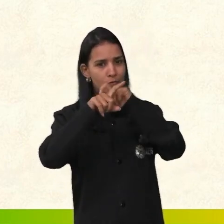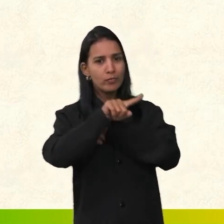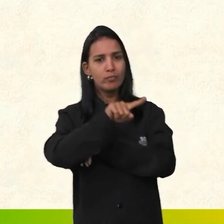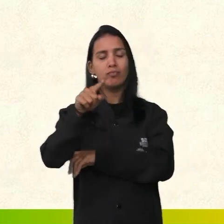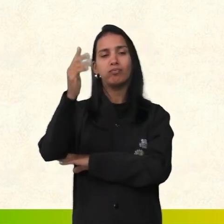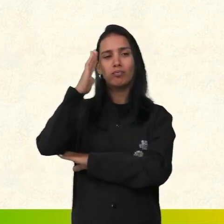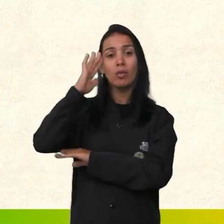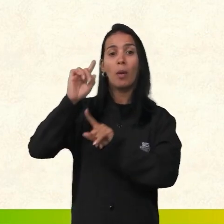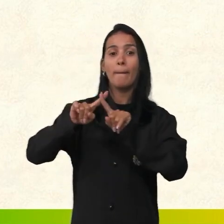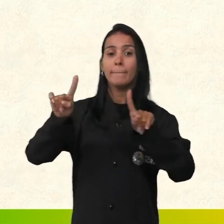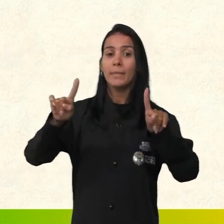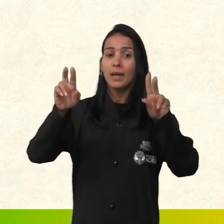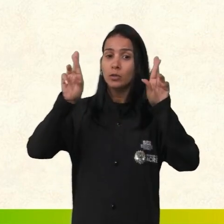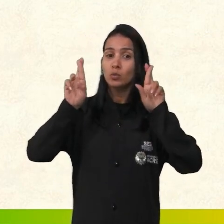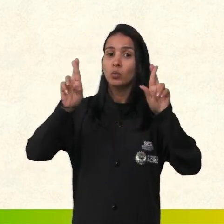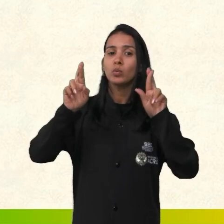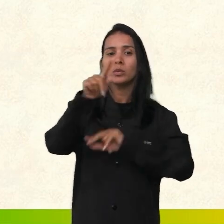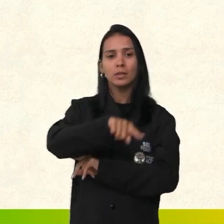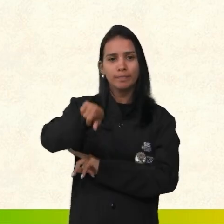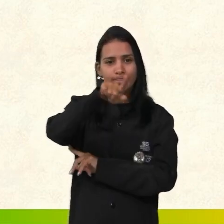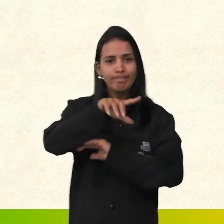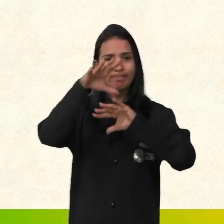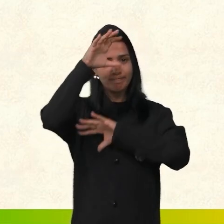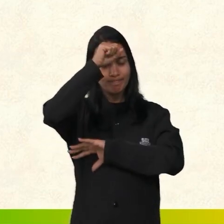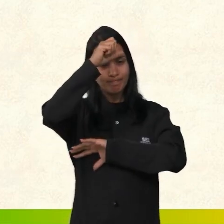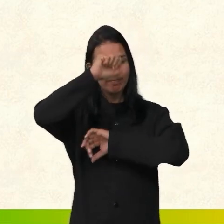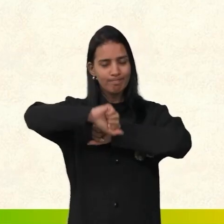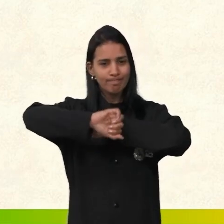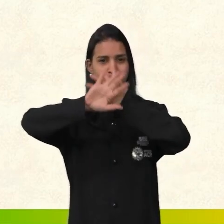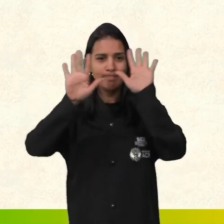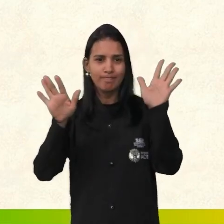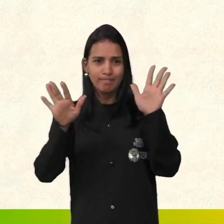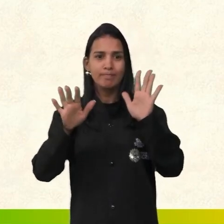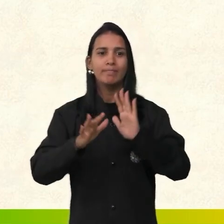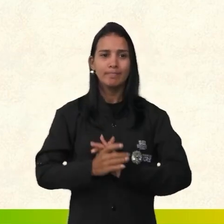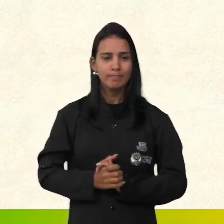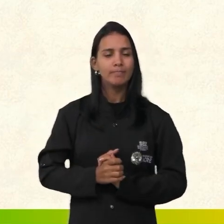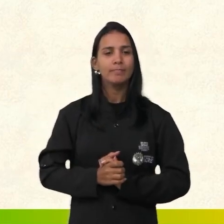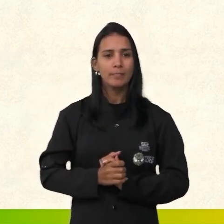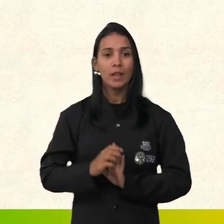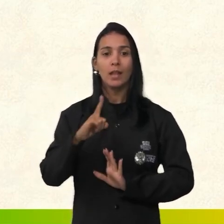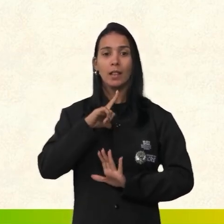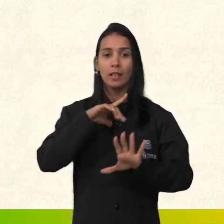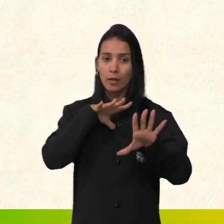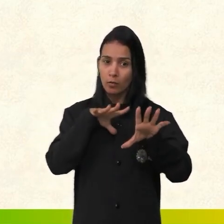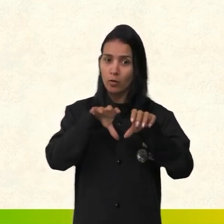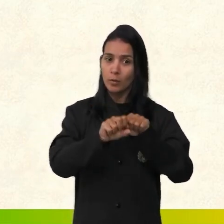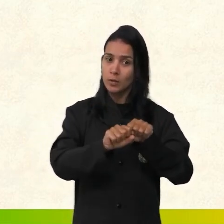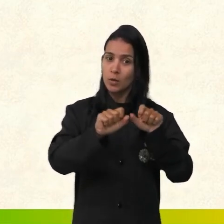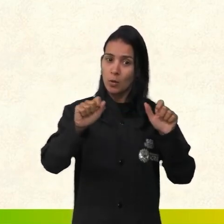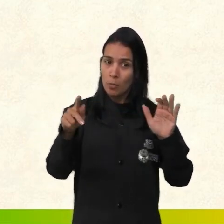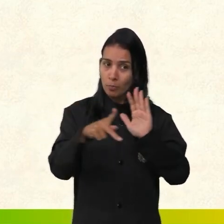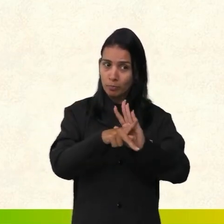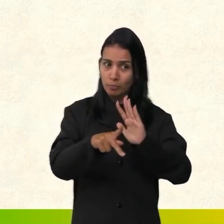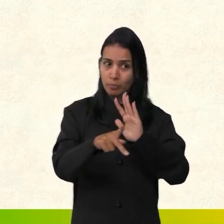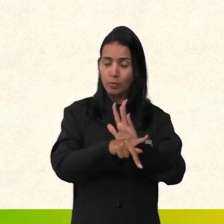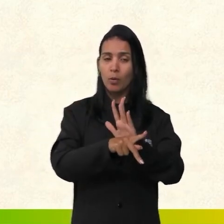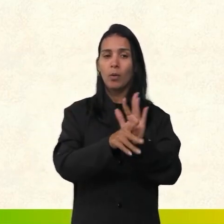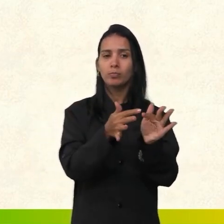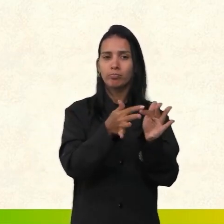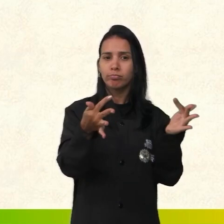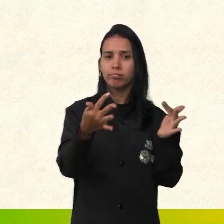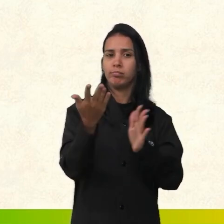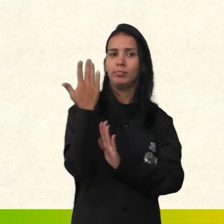mas eu espero que vocês compreendam, bem? Por sua vez, eles possuem uma formação própria para o simple